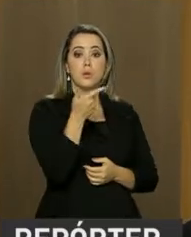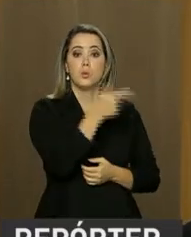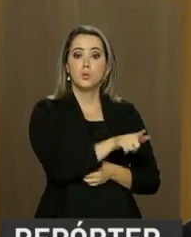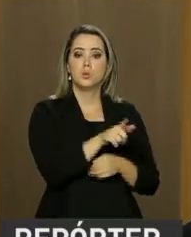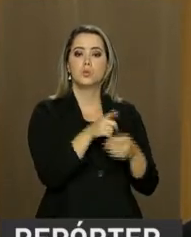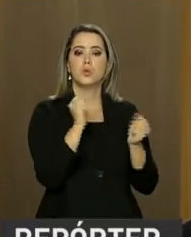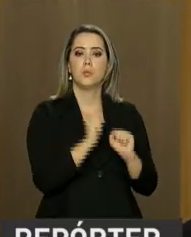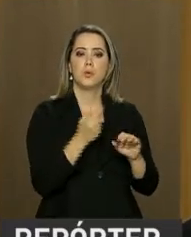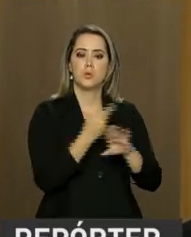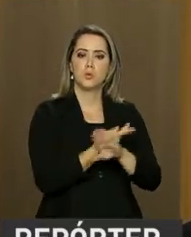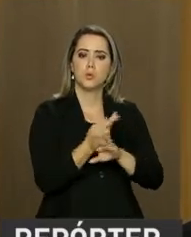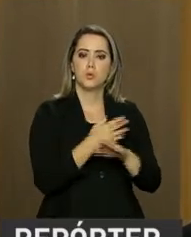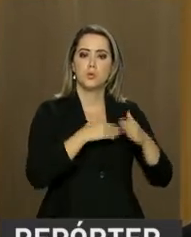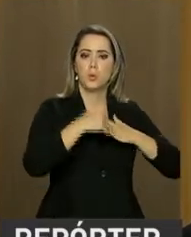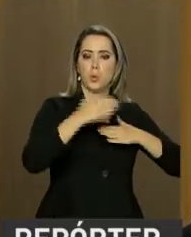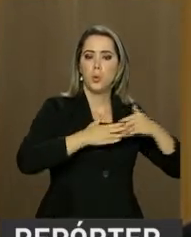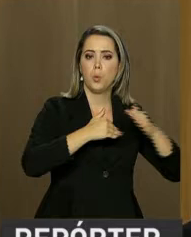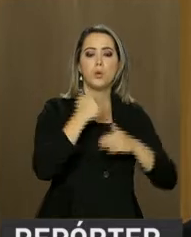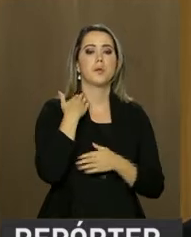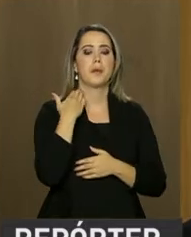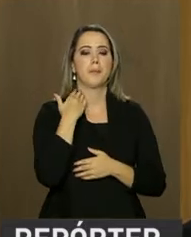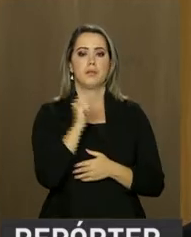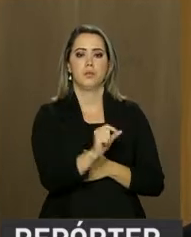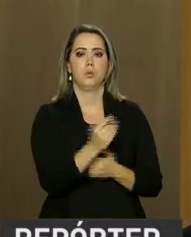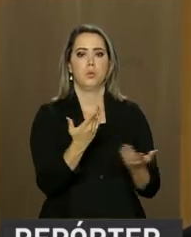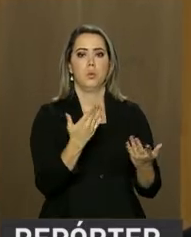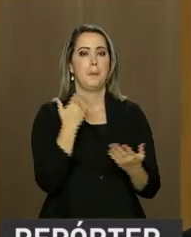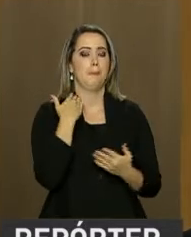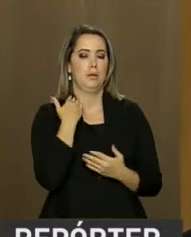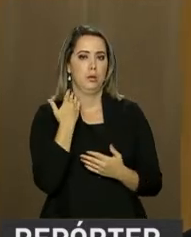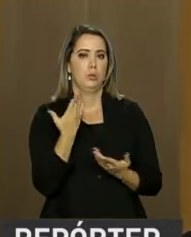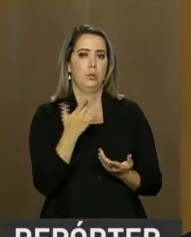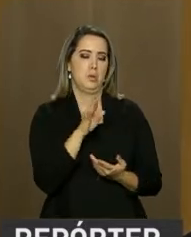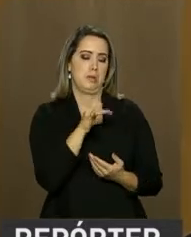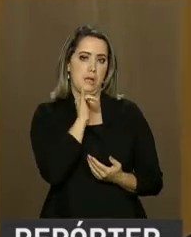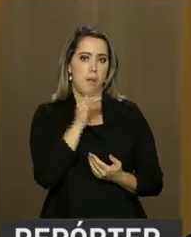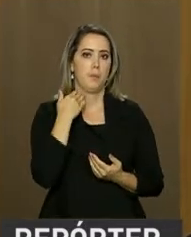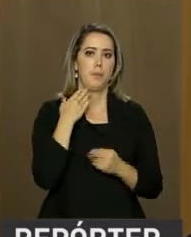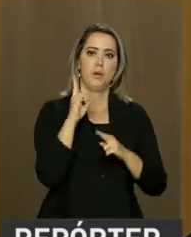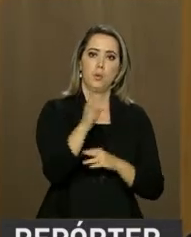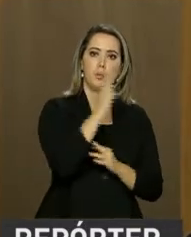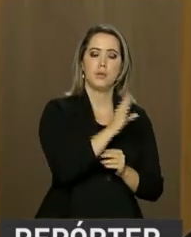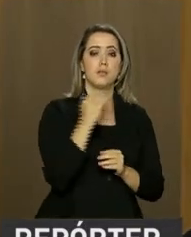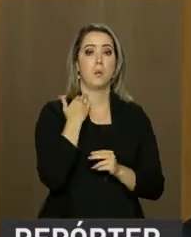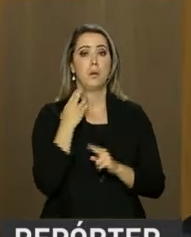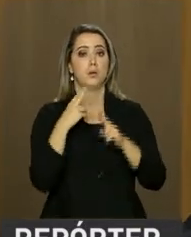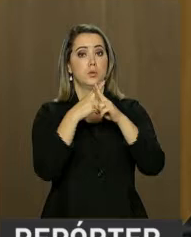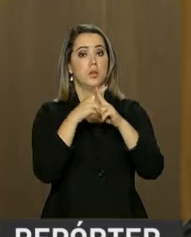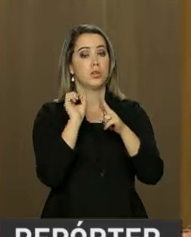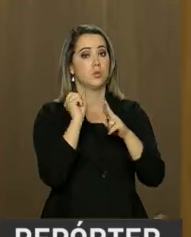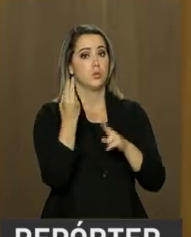importante, eles podem procurar qualquer agente financeiro, seja ele agente financeiro oficial, como o Banco do Brasil ou a Caixa Econômica,